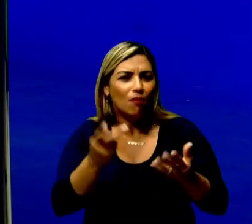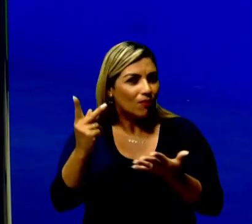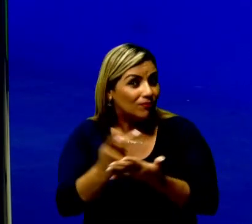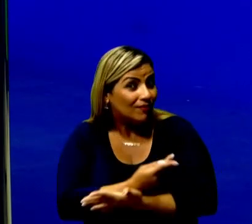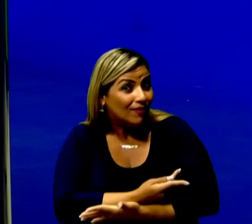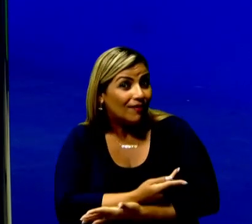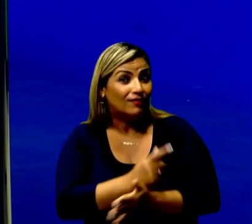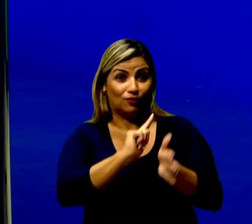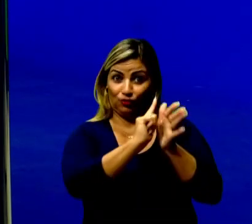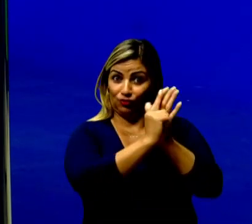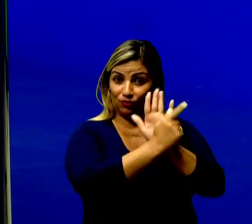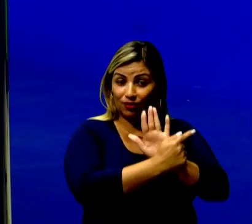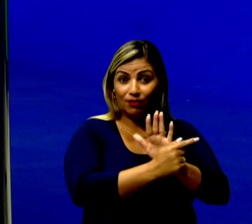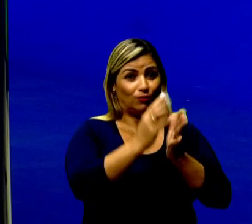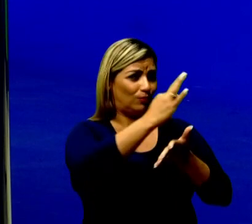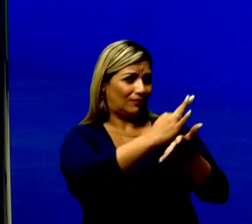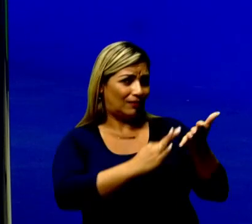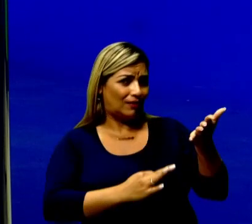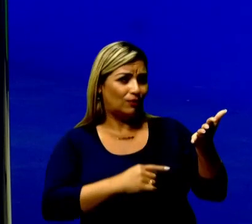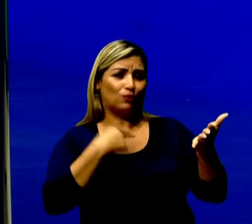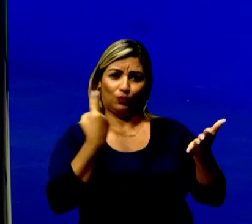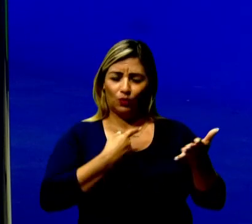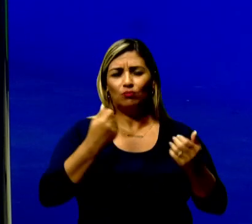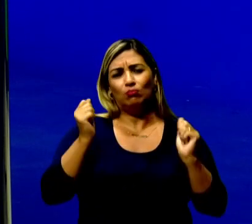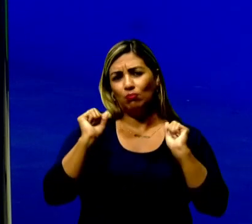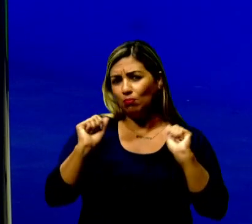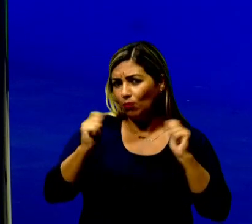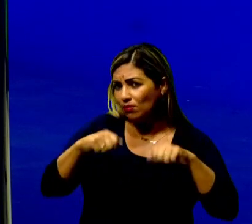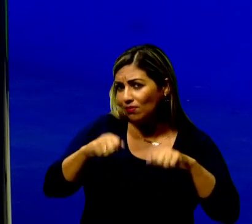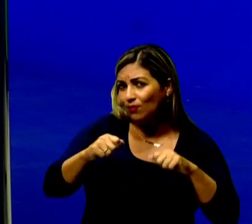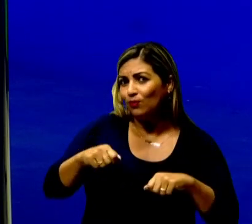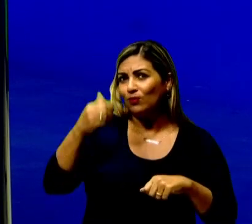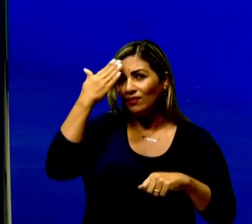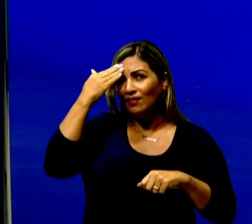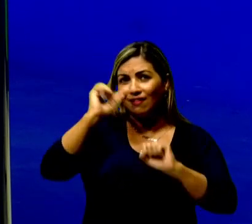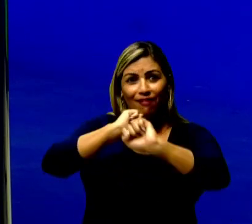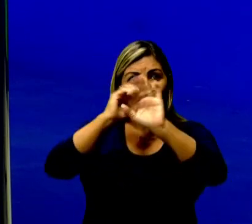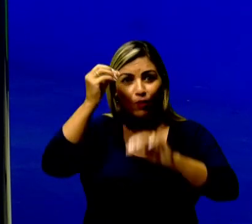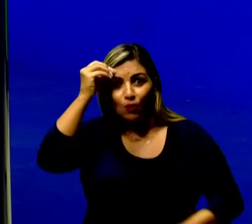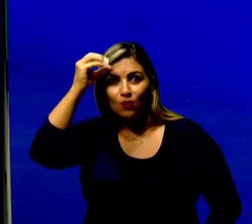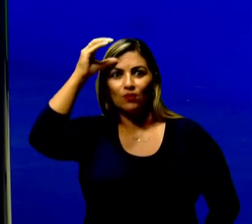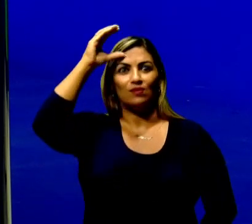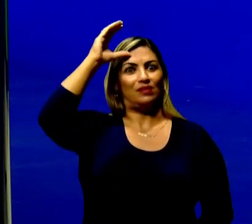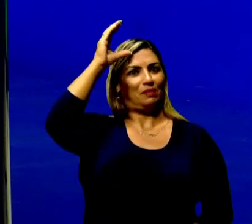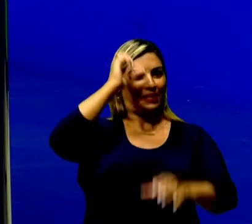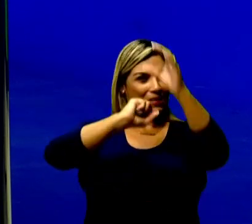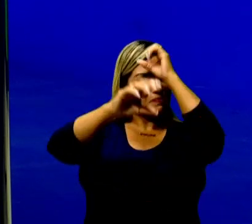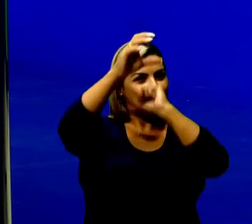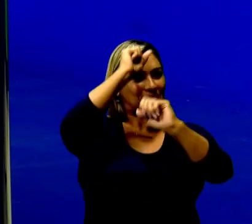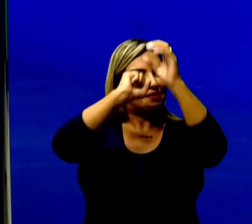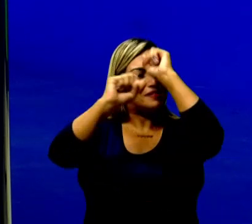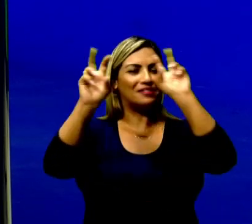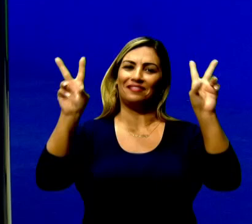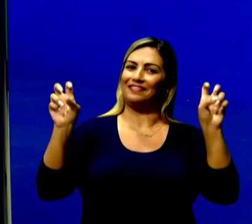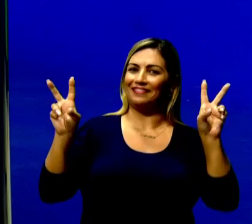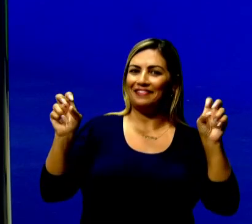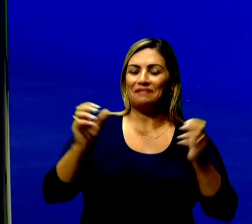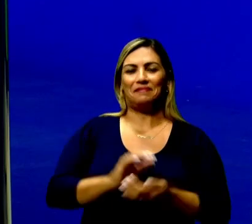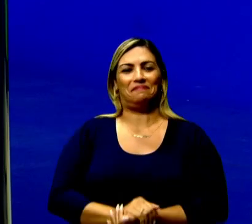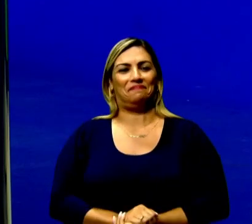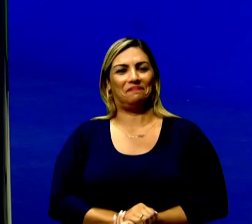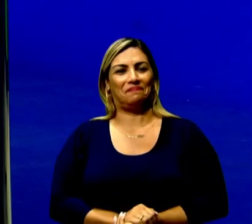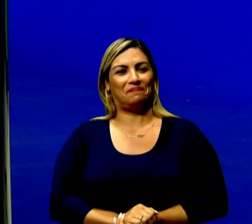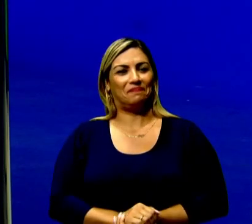desse gênero textual para que nós possamos ter uma informação melhor acerca desse determinado assunto então